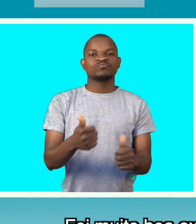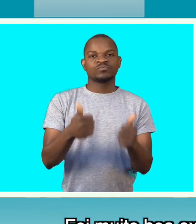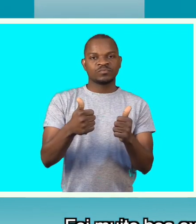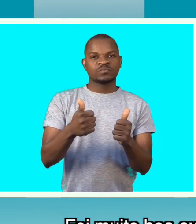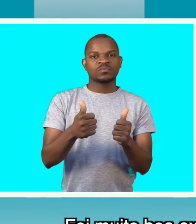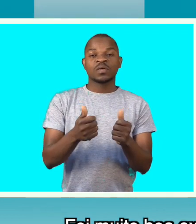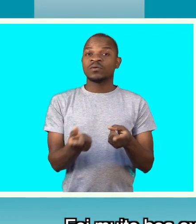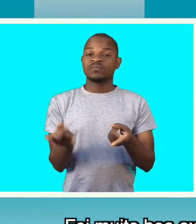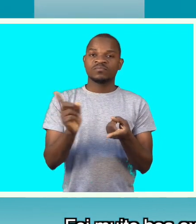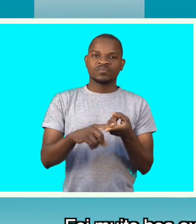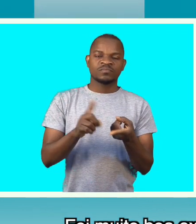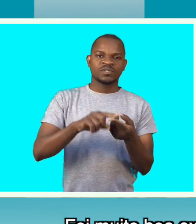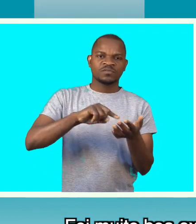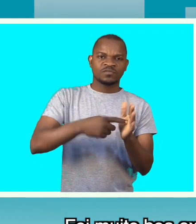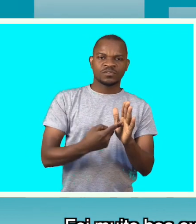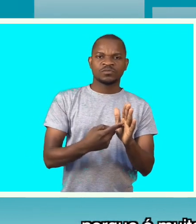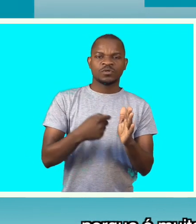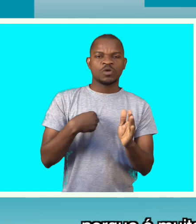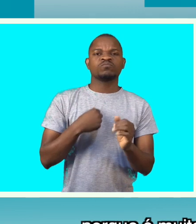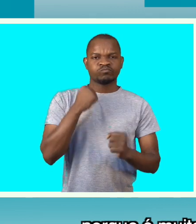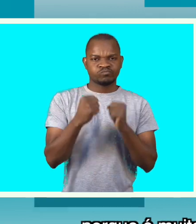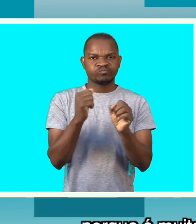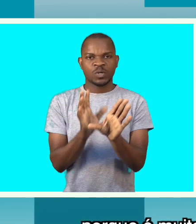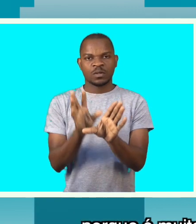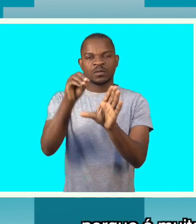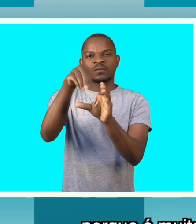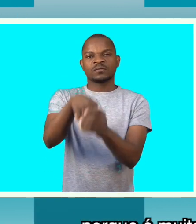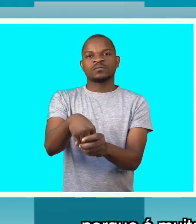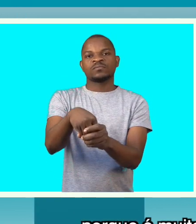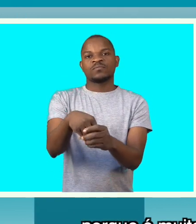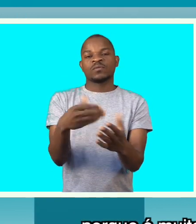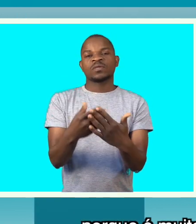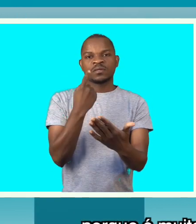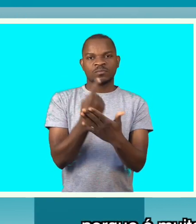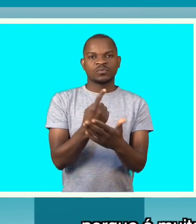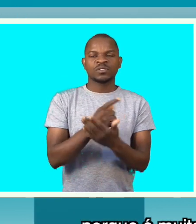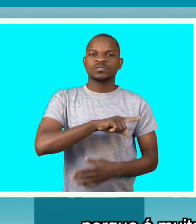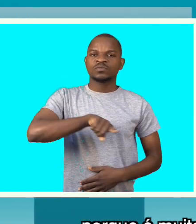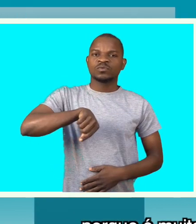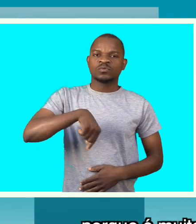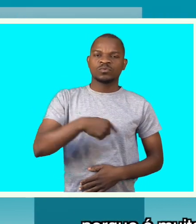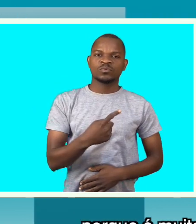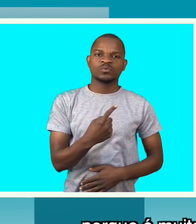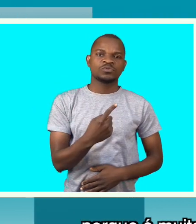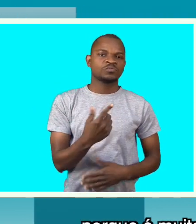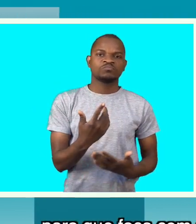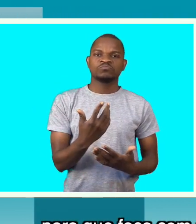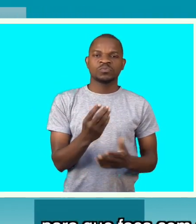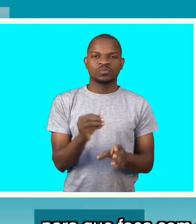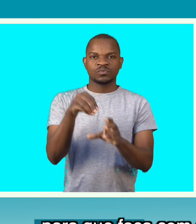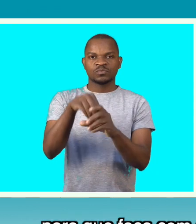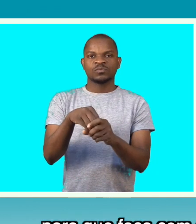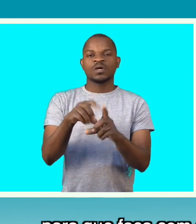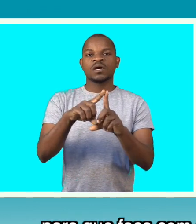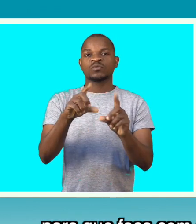oportunidades vou a correr porque é muito importante que a gente esteja também incluso nesse tipo de eventos para